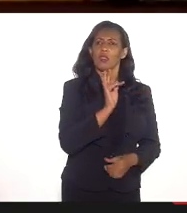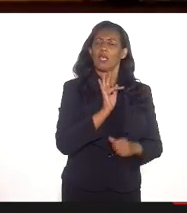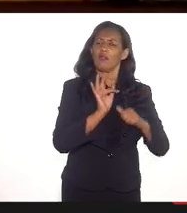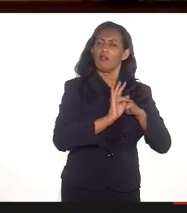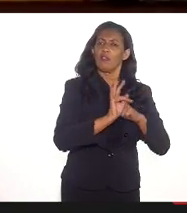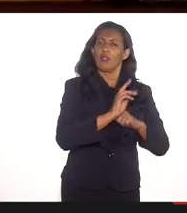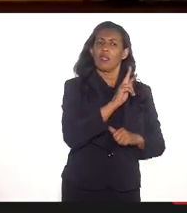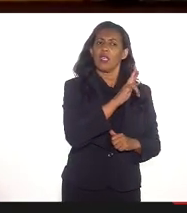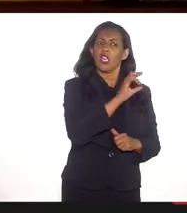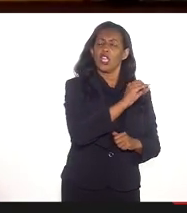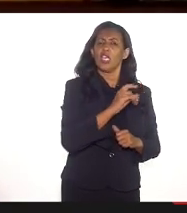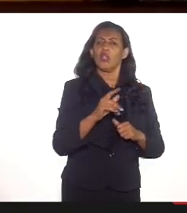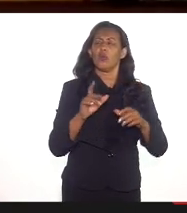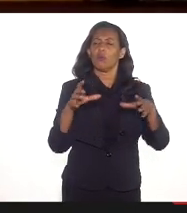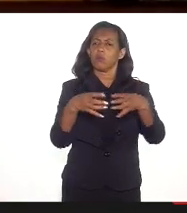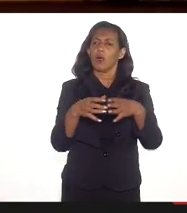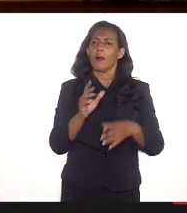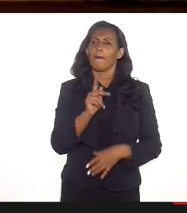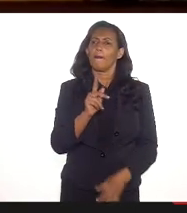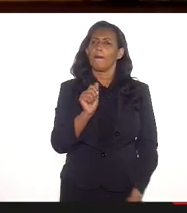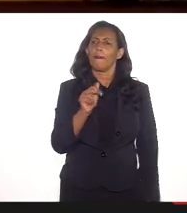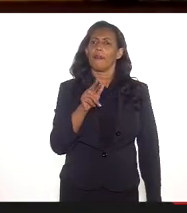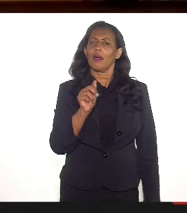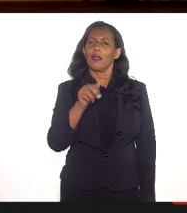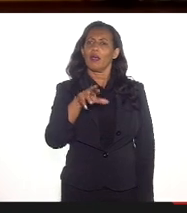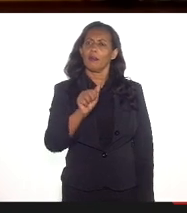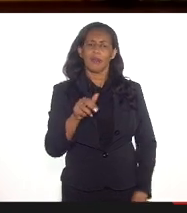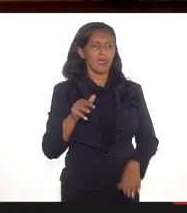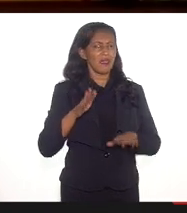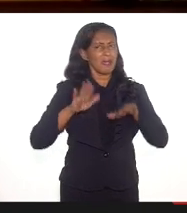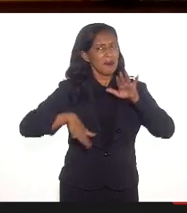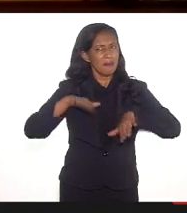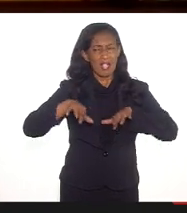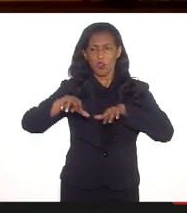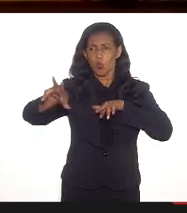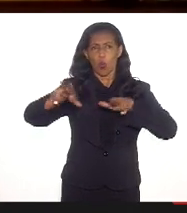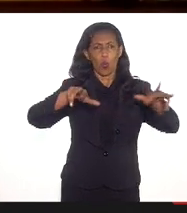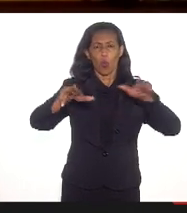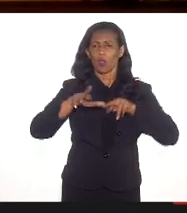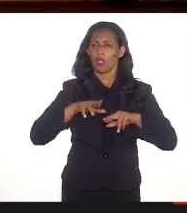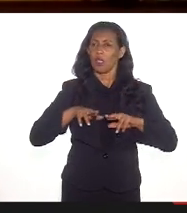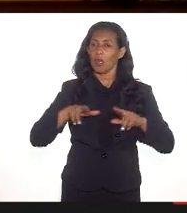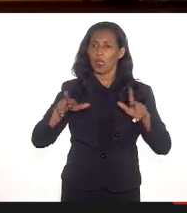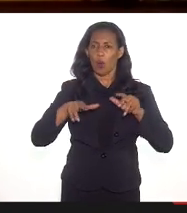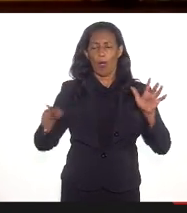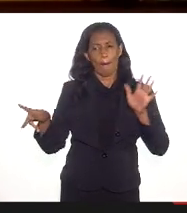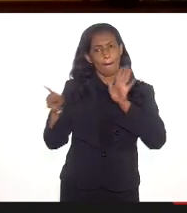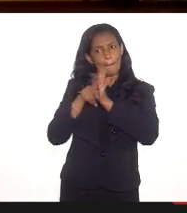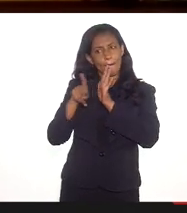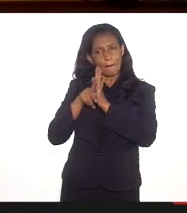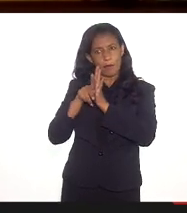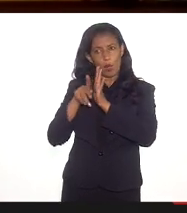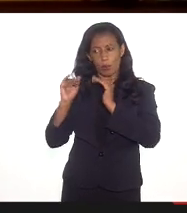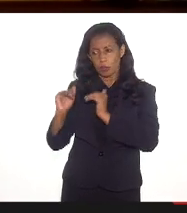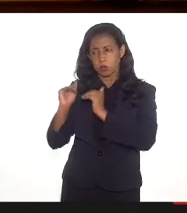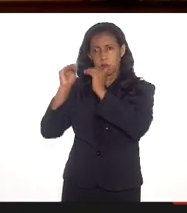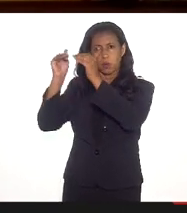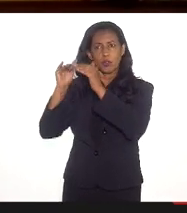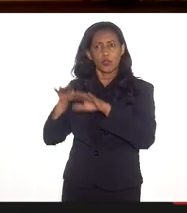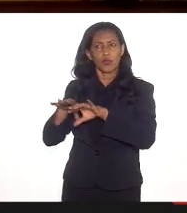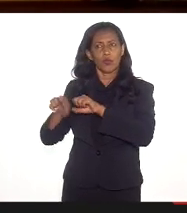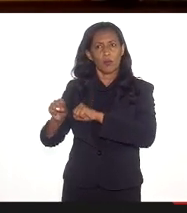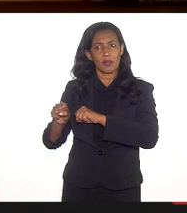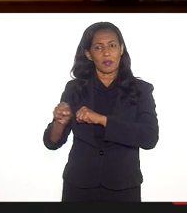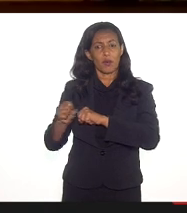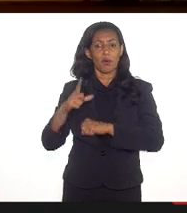Paracambi, e mesmo unidades que não eram propriamente no superior de sistema de informações,